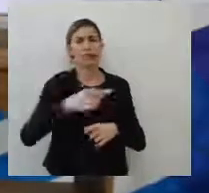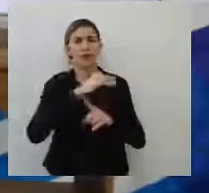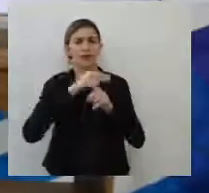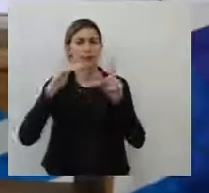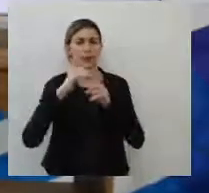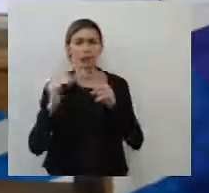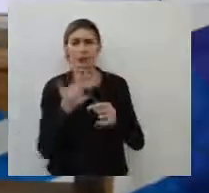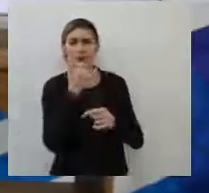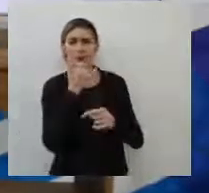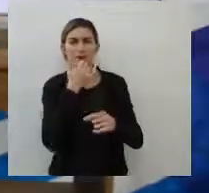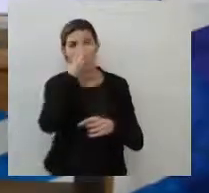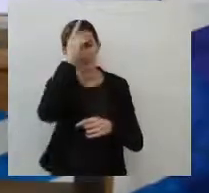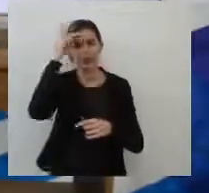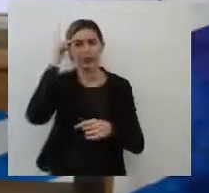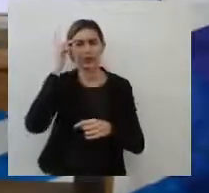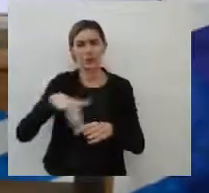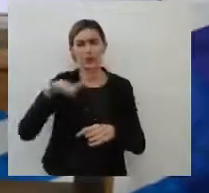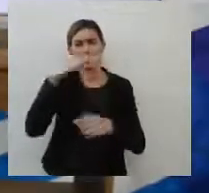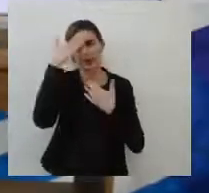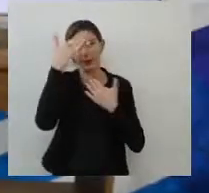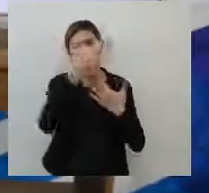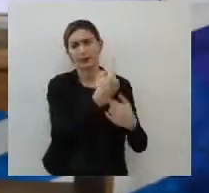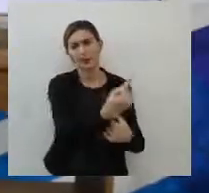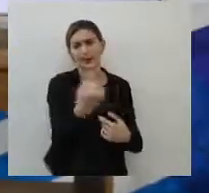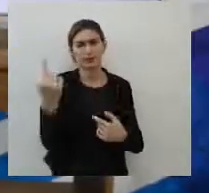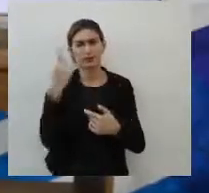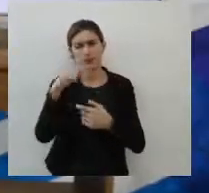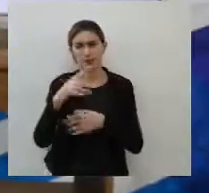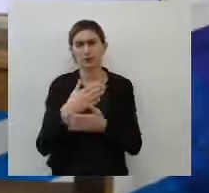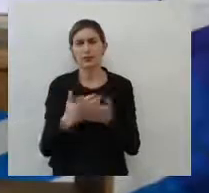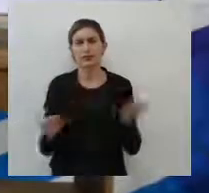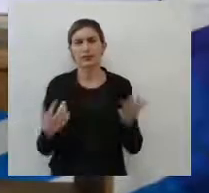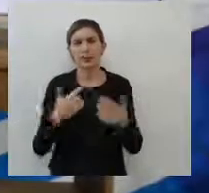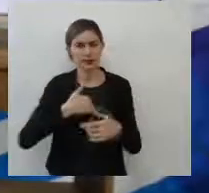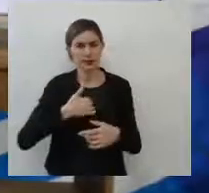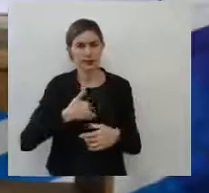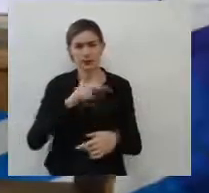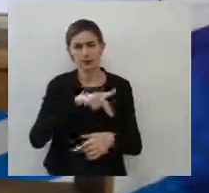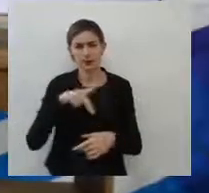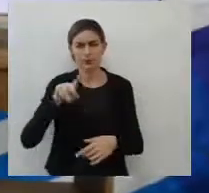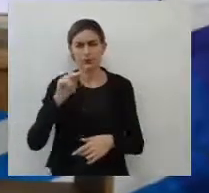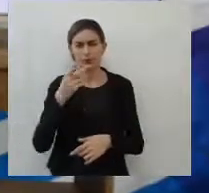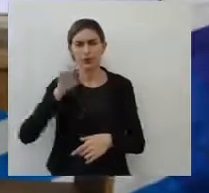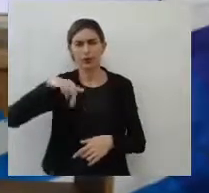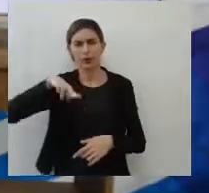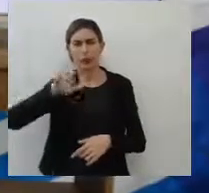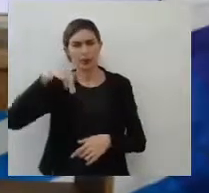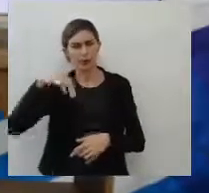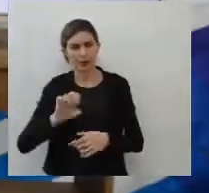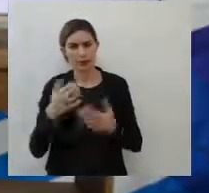perdão. Eu quero agradecer a cada um de vocês. Eu, professor Henrique Virgínio,